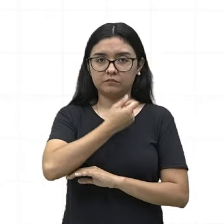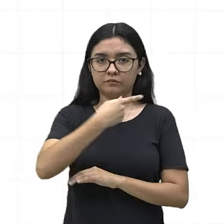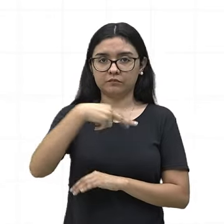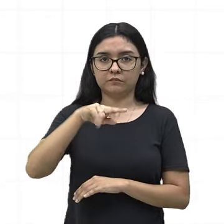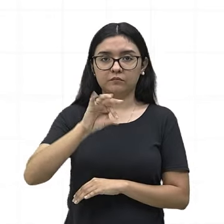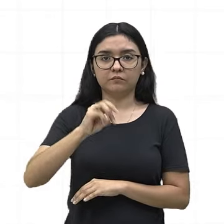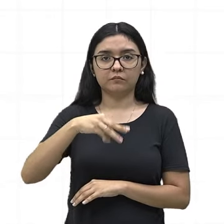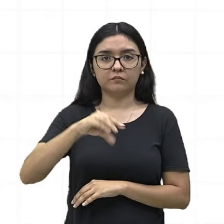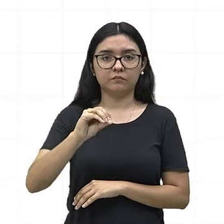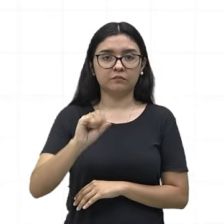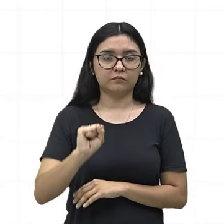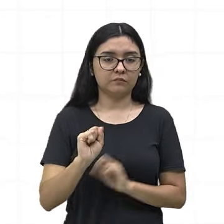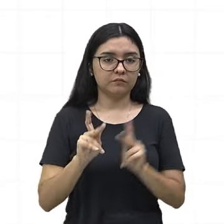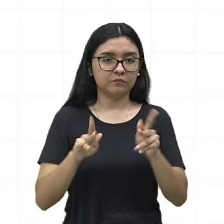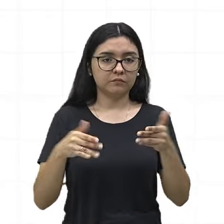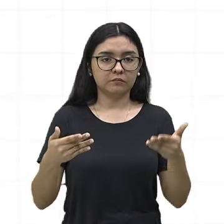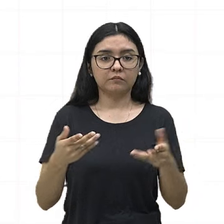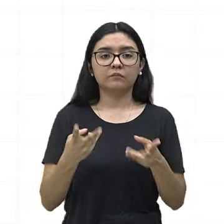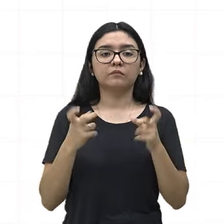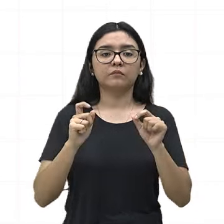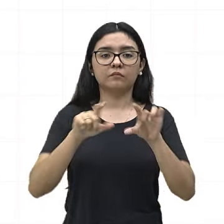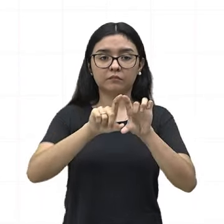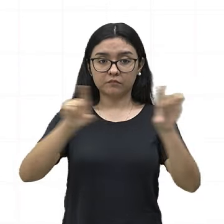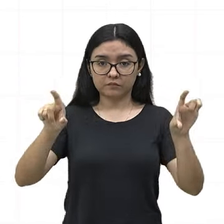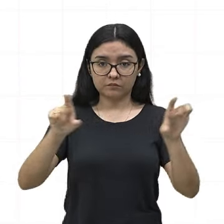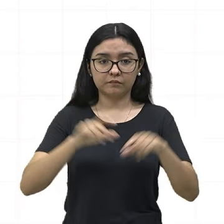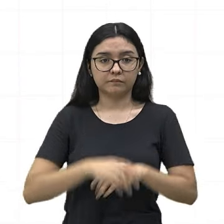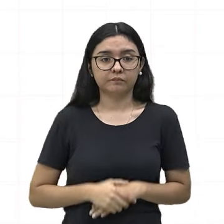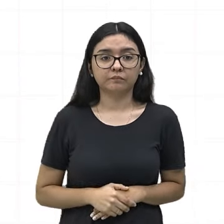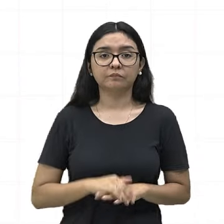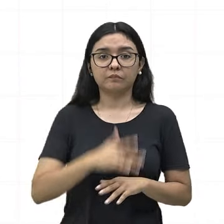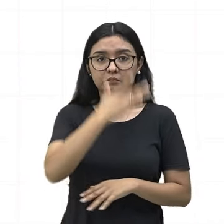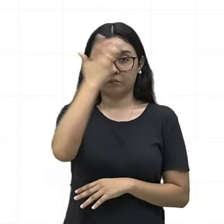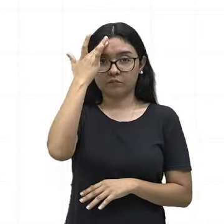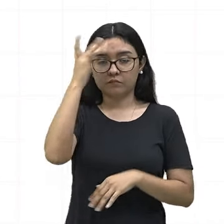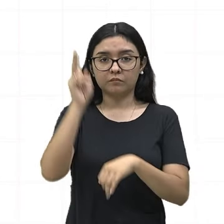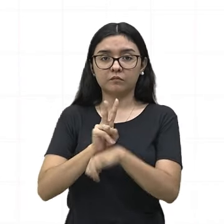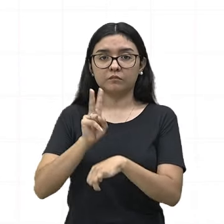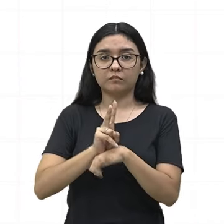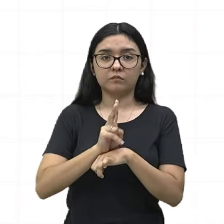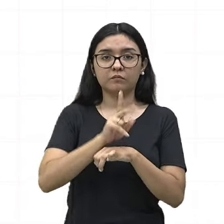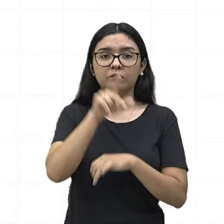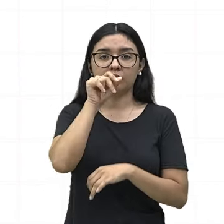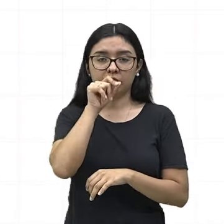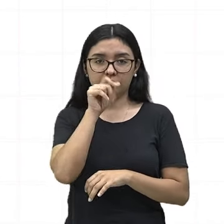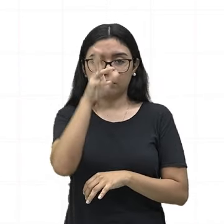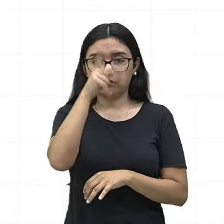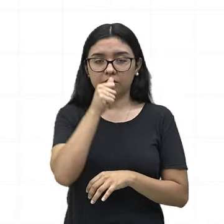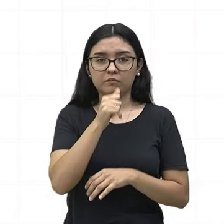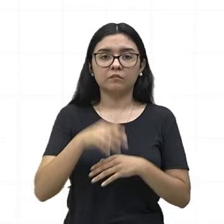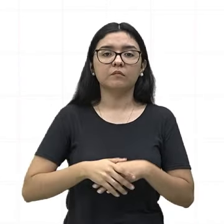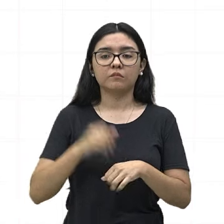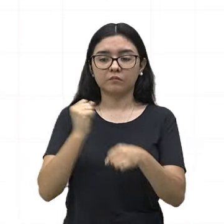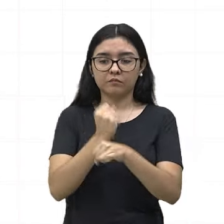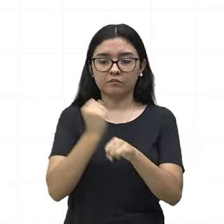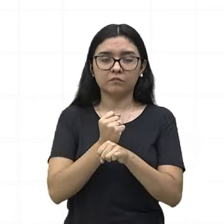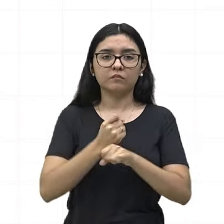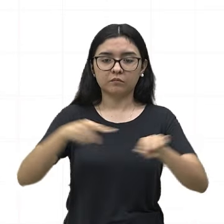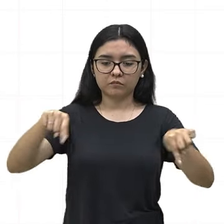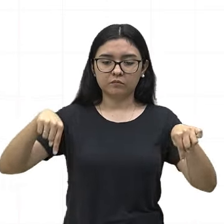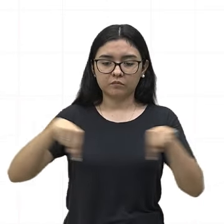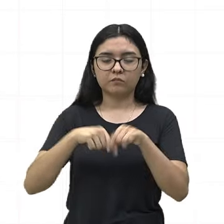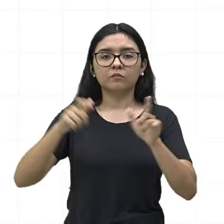comigo. Olha a seguinte situação. Um avicultor está construindo um novo espaço para suas galinhas poedeiras